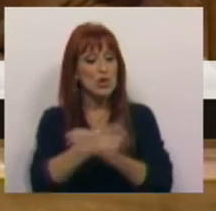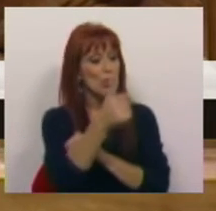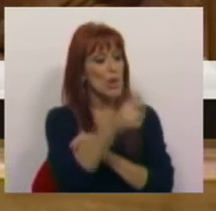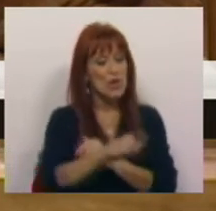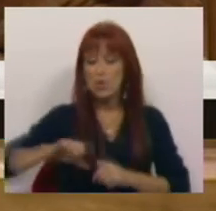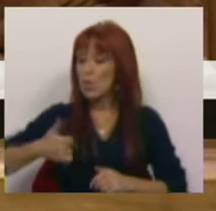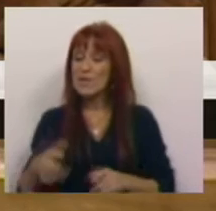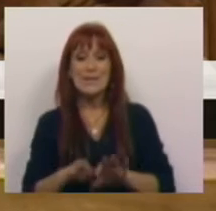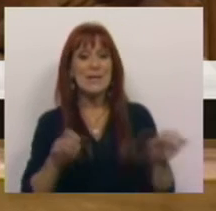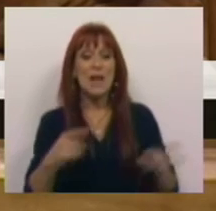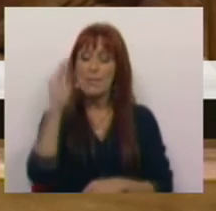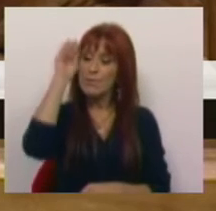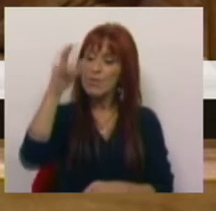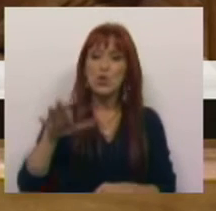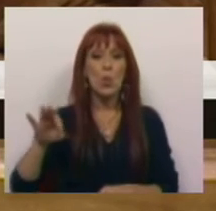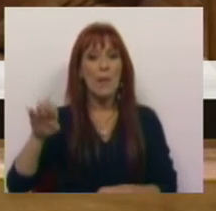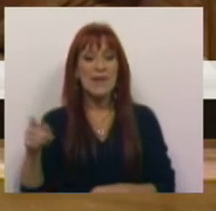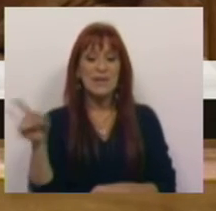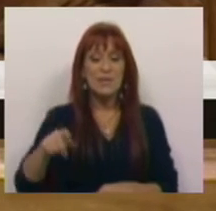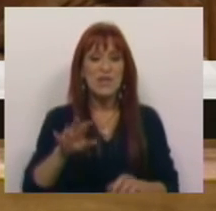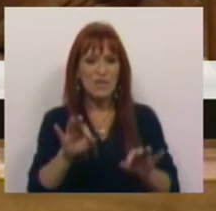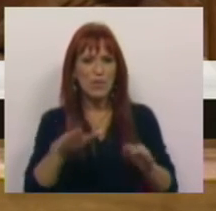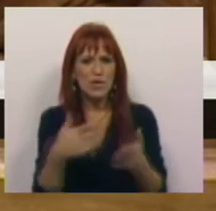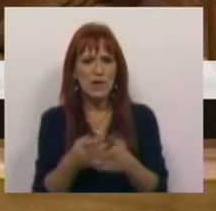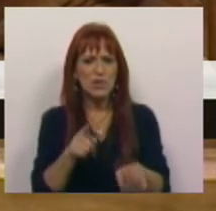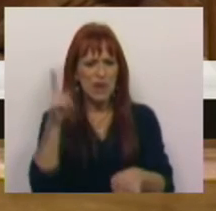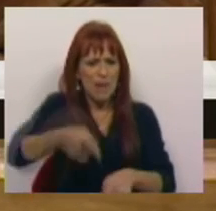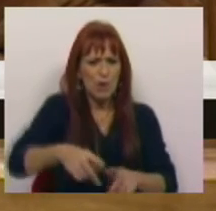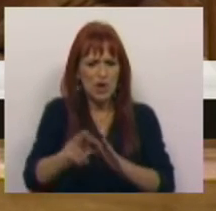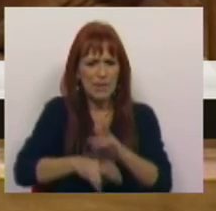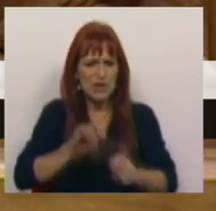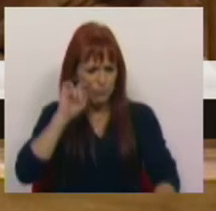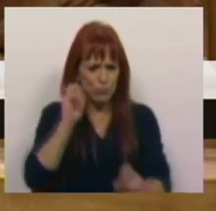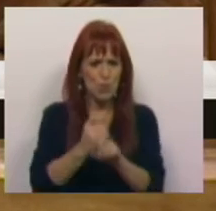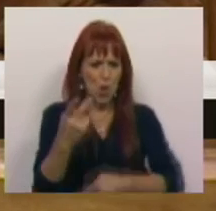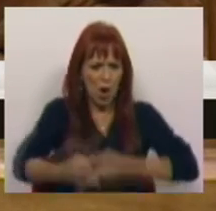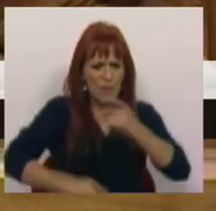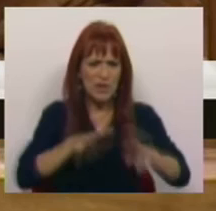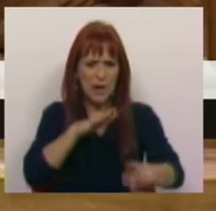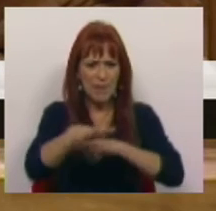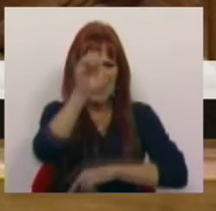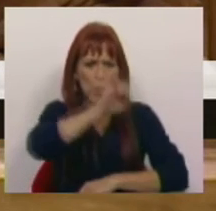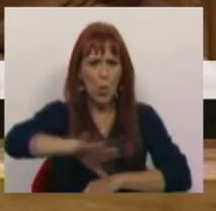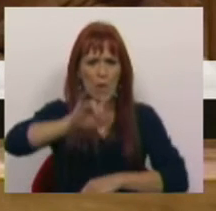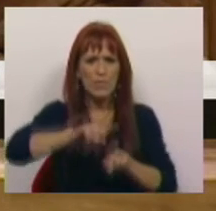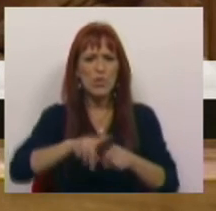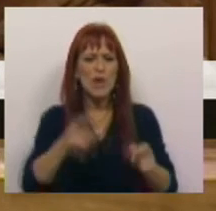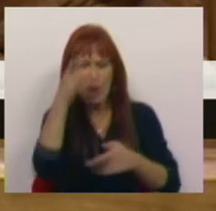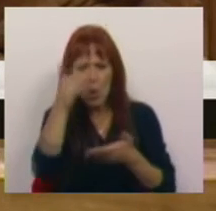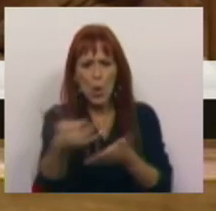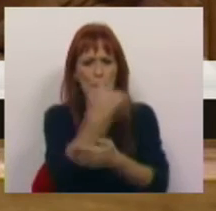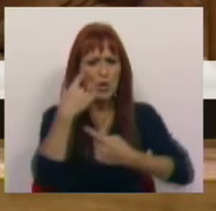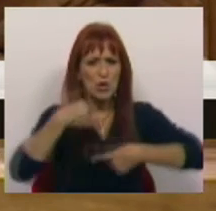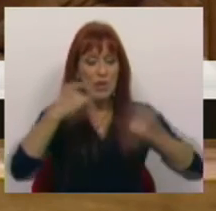Bloco e dos Verdes, bem como a recomendação do PS, a favor da imposição de um regime exigente de avaliação de impacto ambiental e consulta